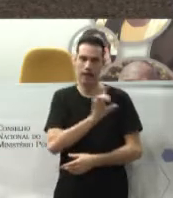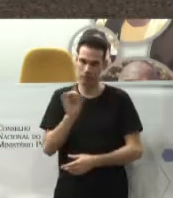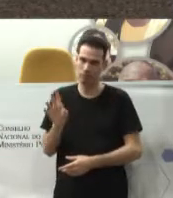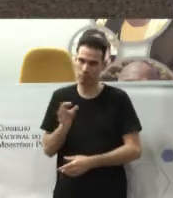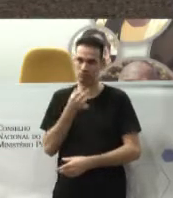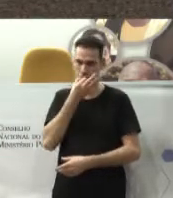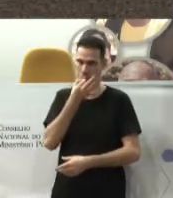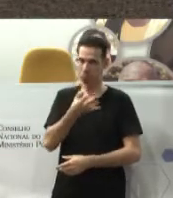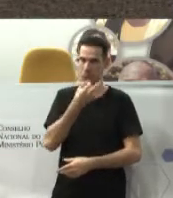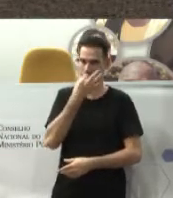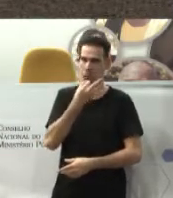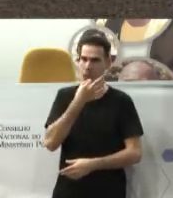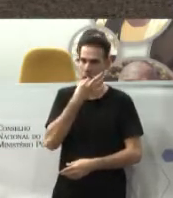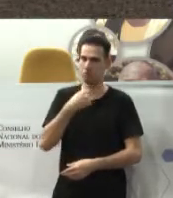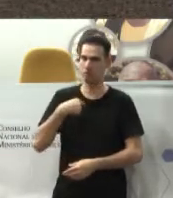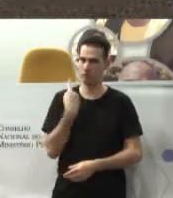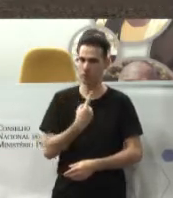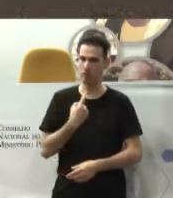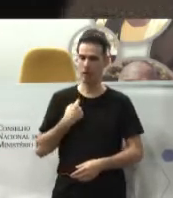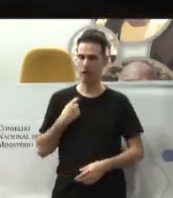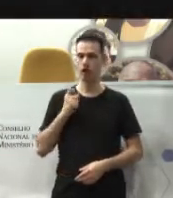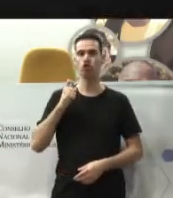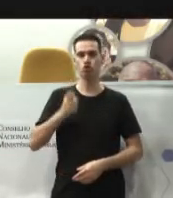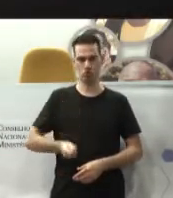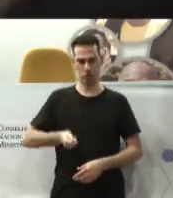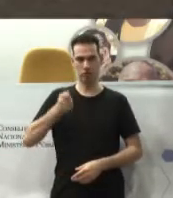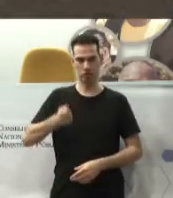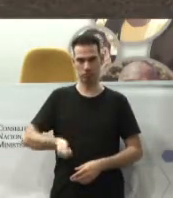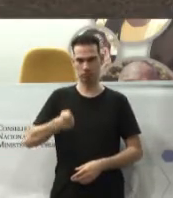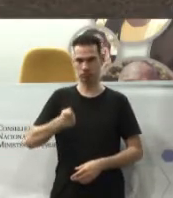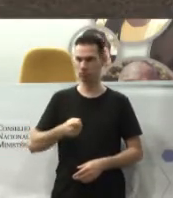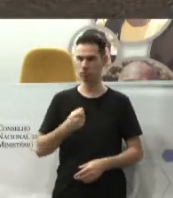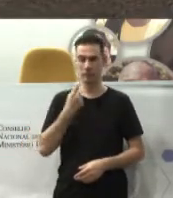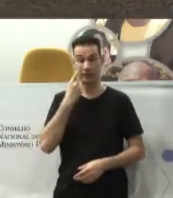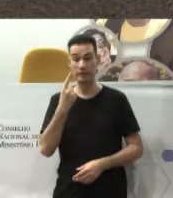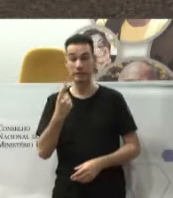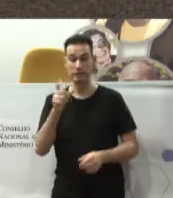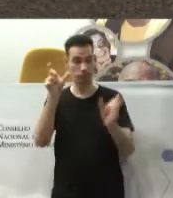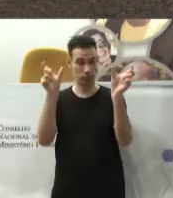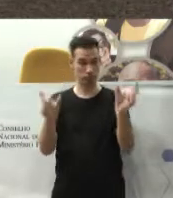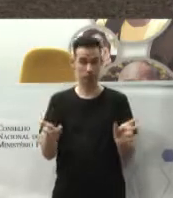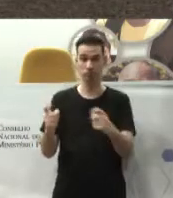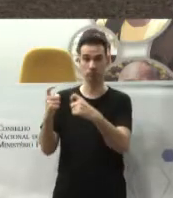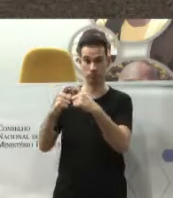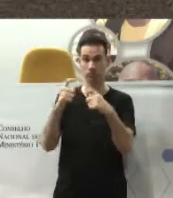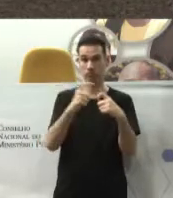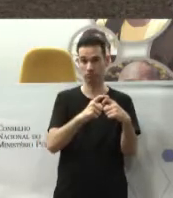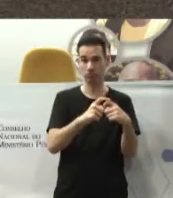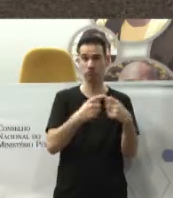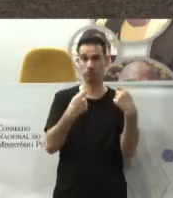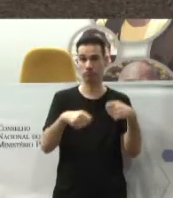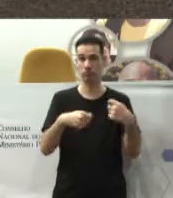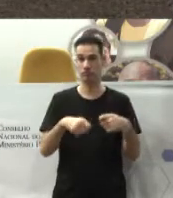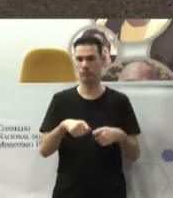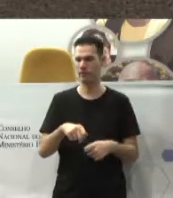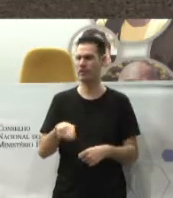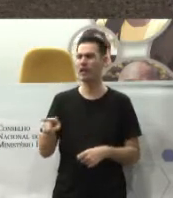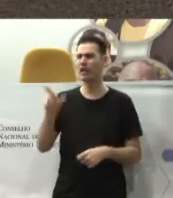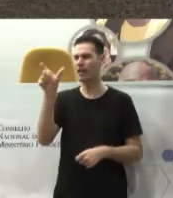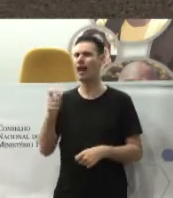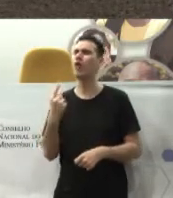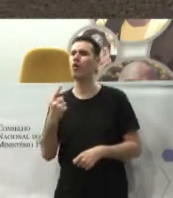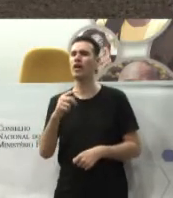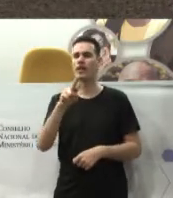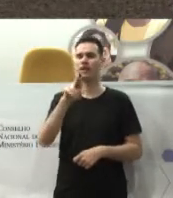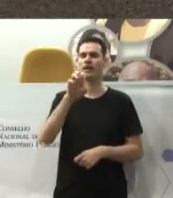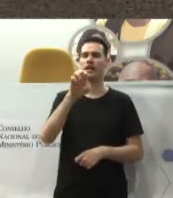Nessas minhas demandas vêm os residentes dos hospitais que dizem que... Eu não sei se tem algum médico, né? Mas dizem que residente realmente não era nem para entrar